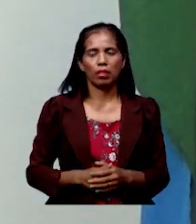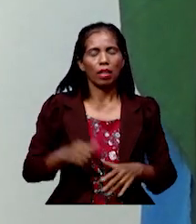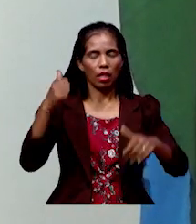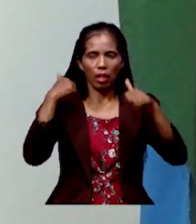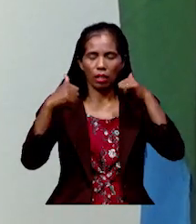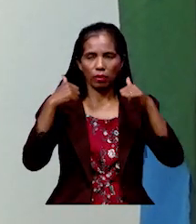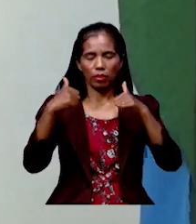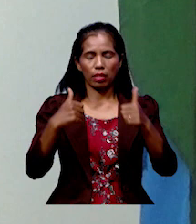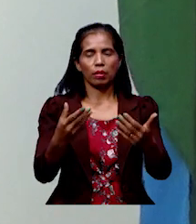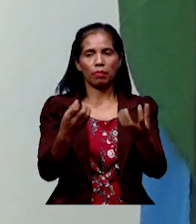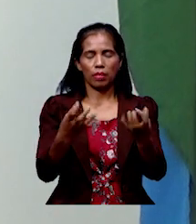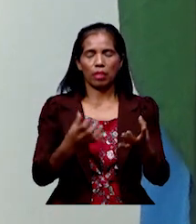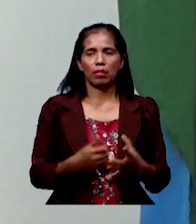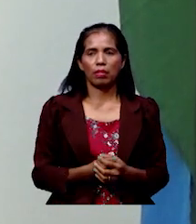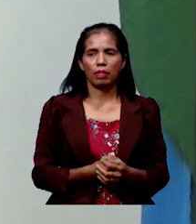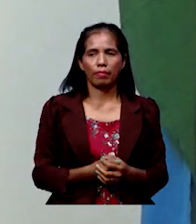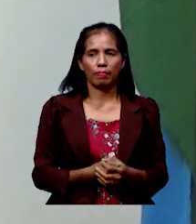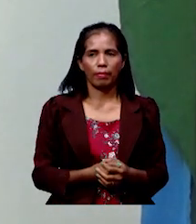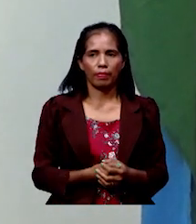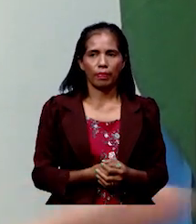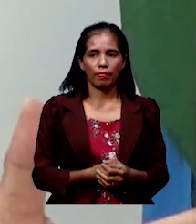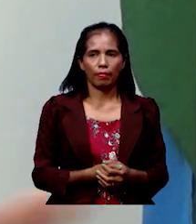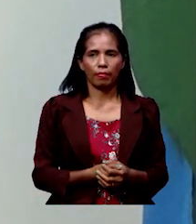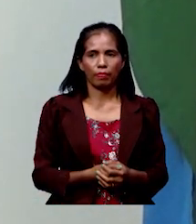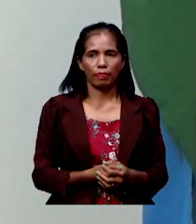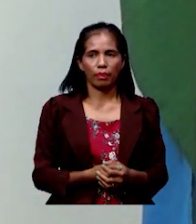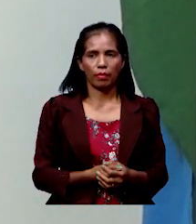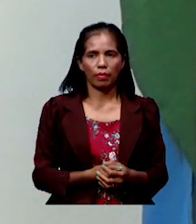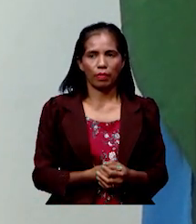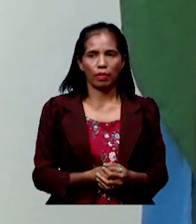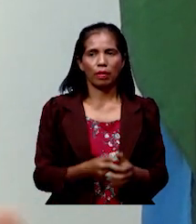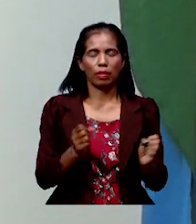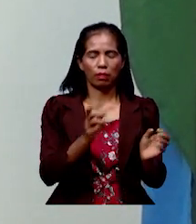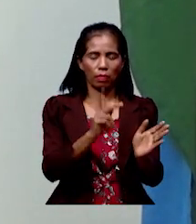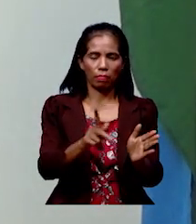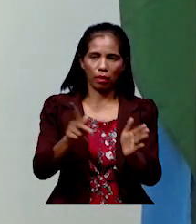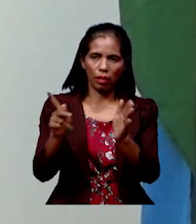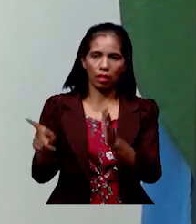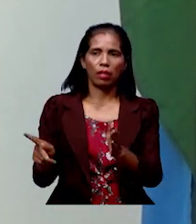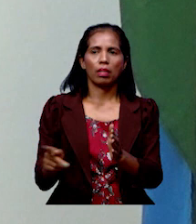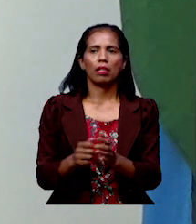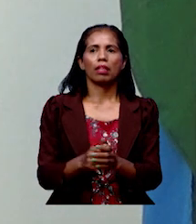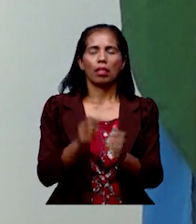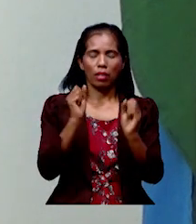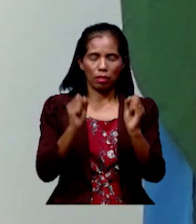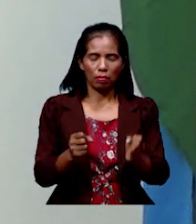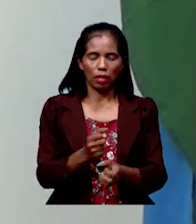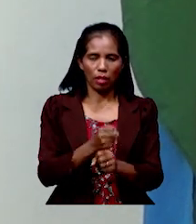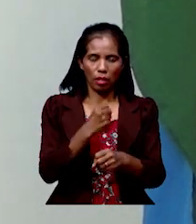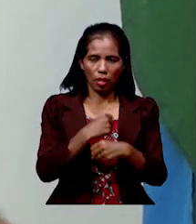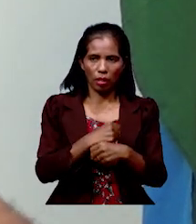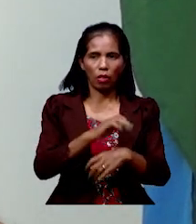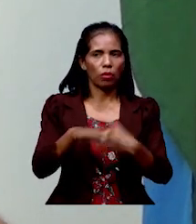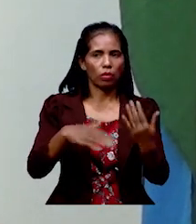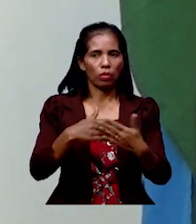Atividades, logo que não é que Nem uma planeia, nem uma carência de autor, quando a atividade